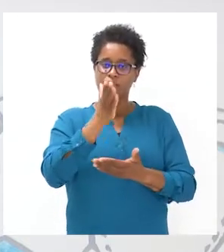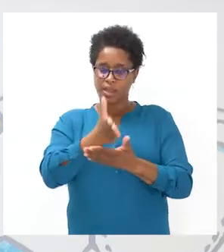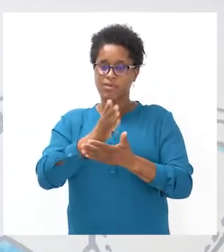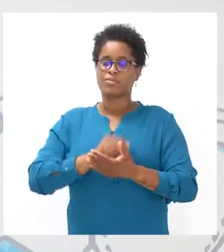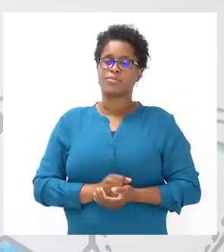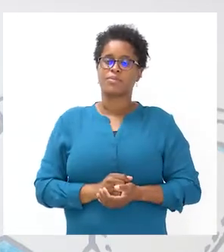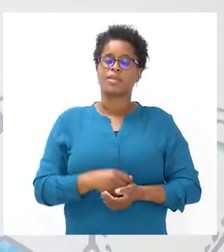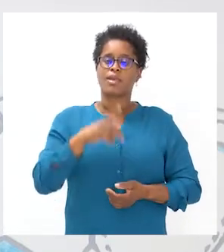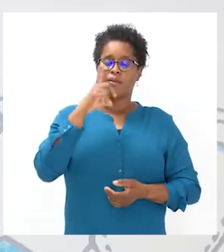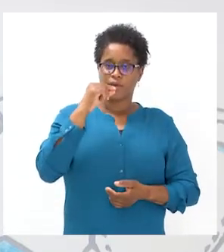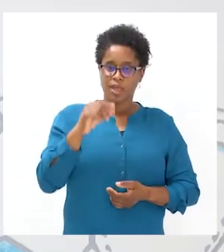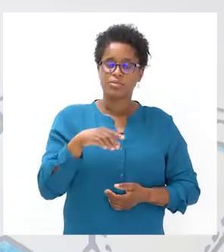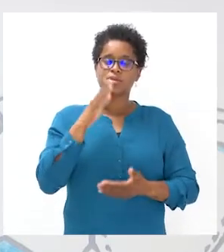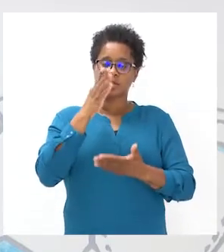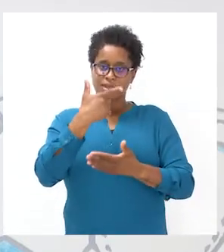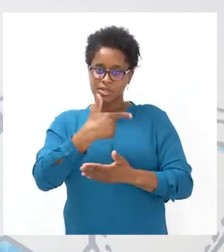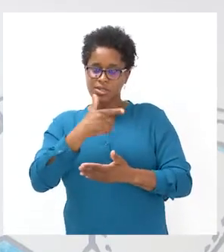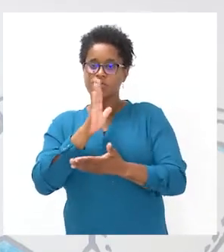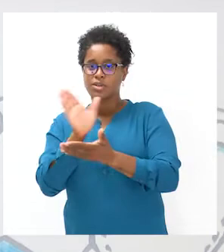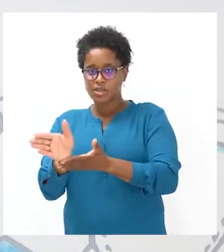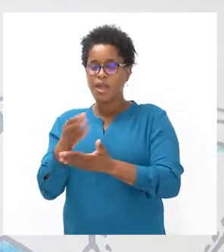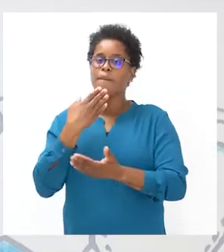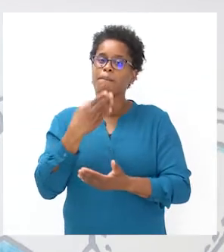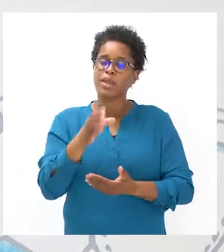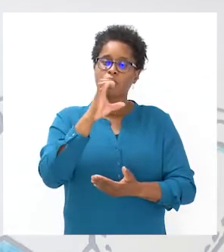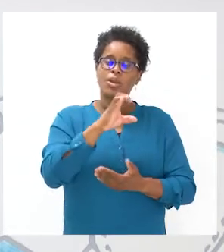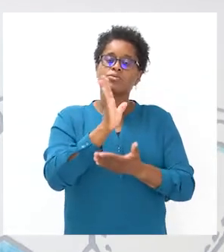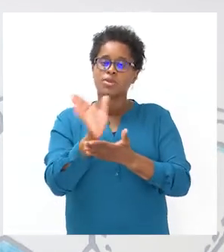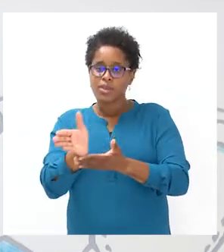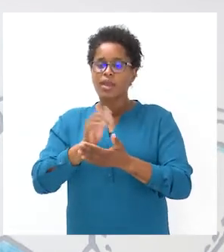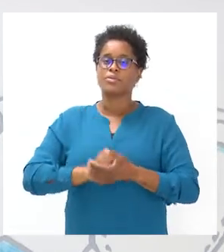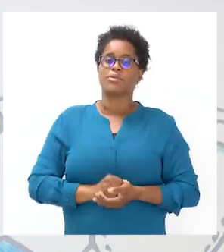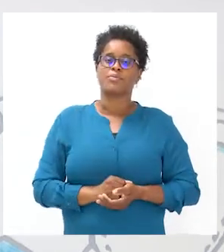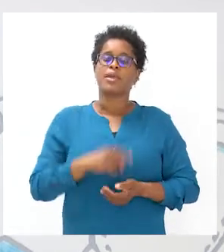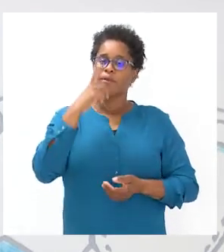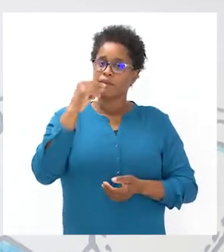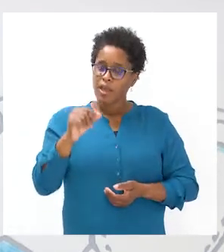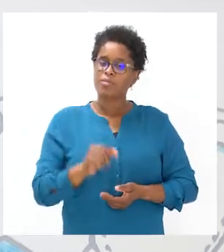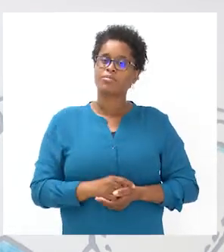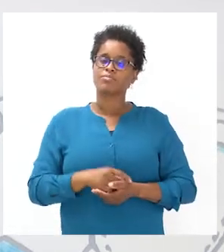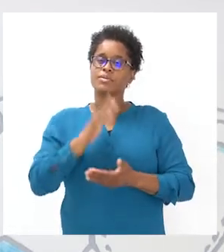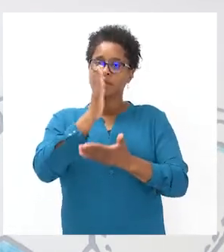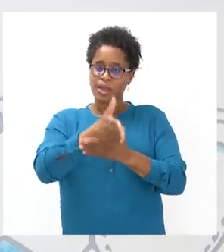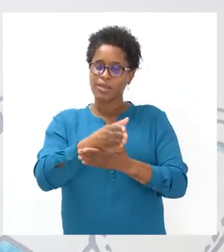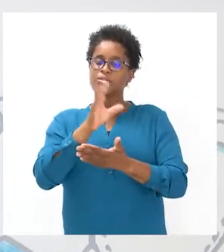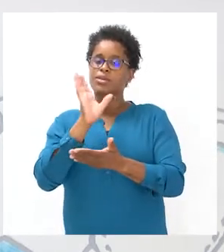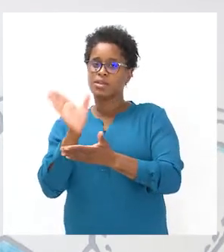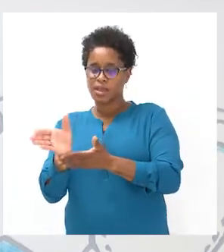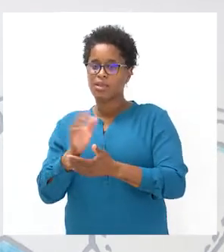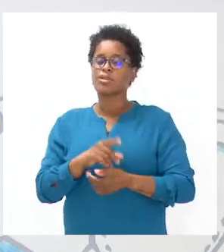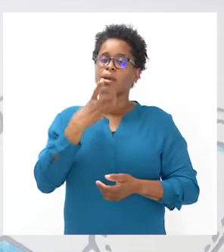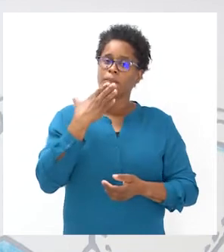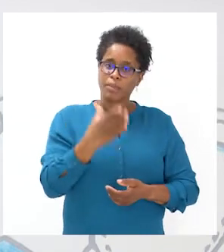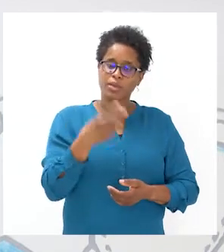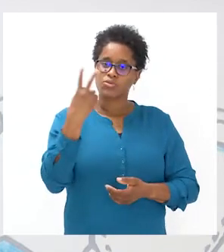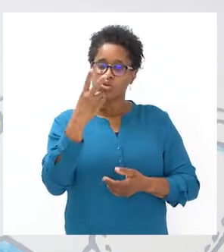direto. Verbo transitivo indireto pede complemento indireto. Verbo transitivo direto e indireto pede